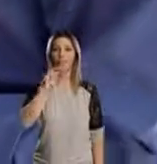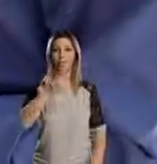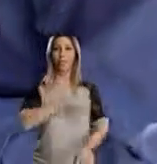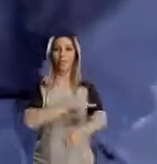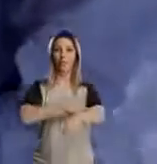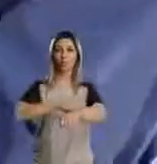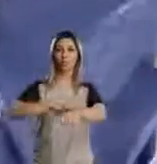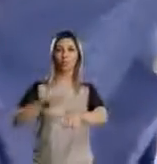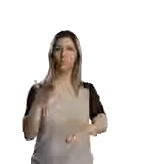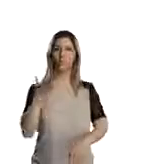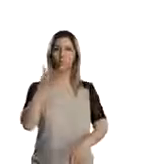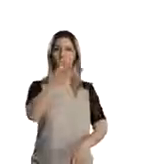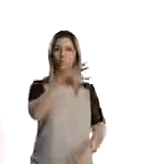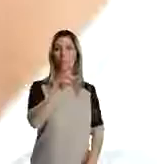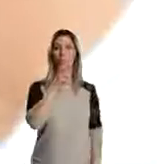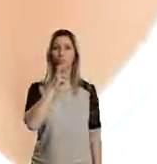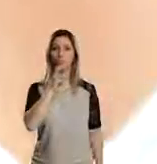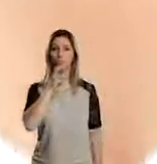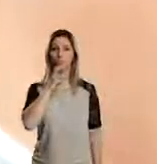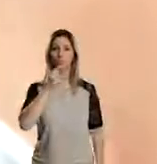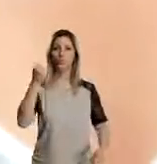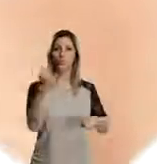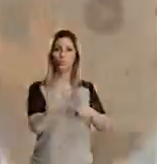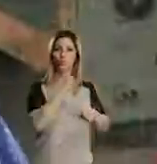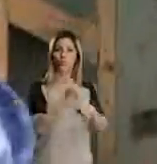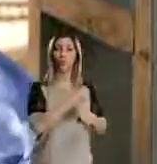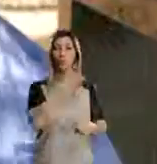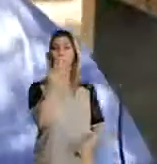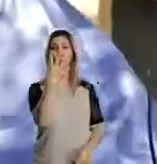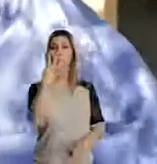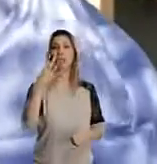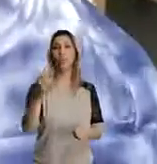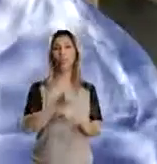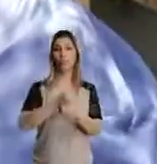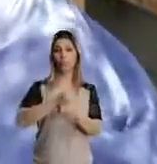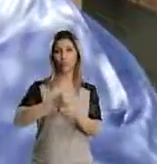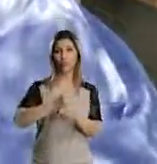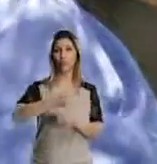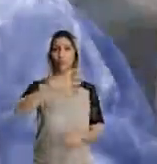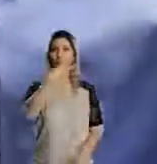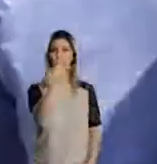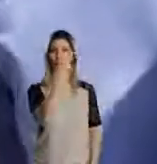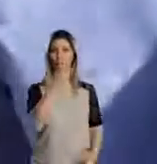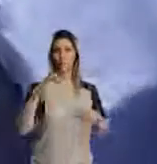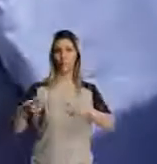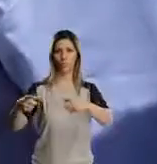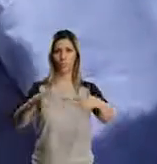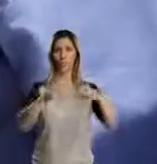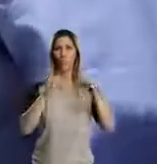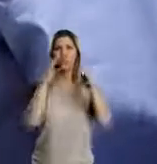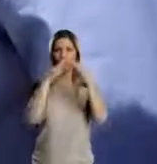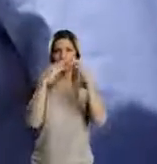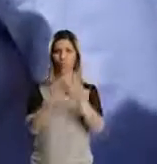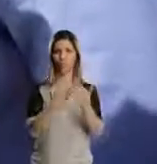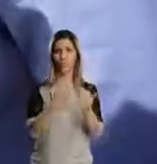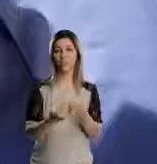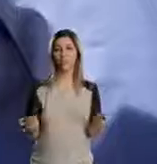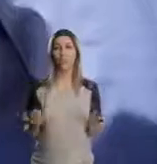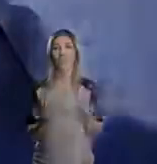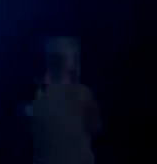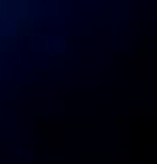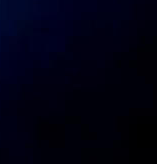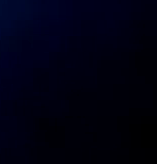não pode parar. Com o SIS, a saúde de Sorocaba vai avançar. Gostei.